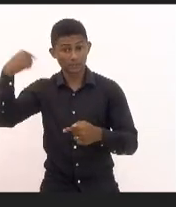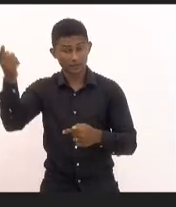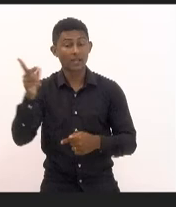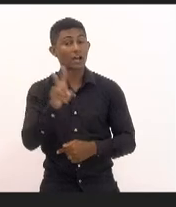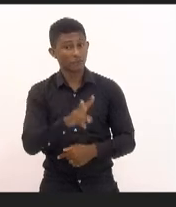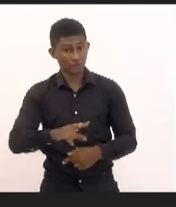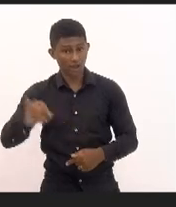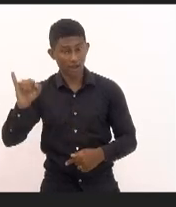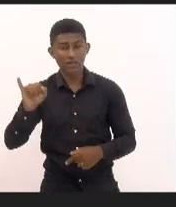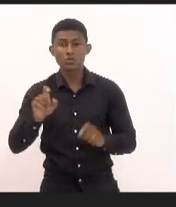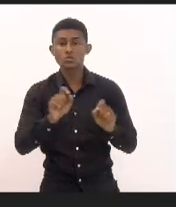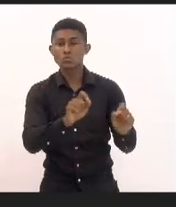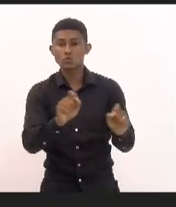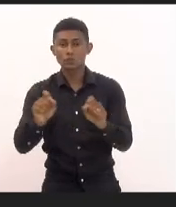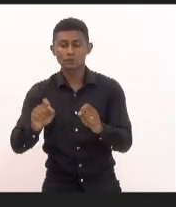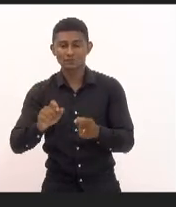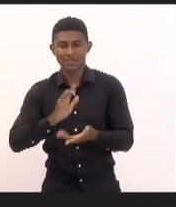né,